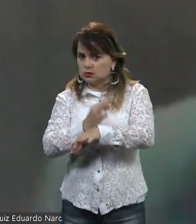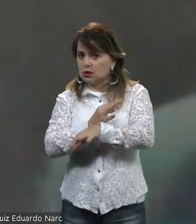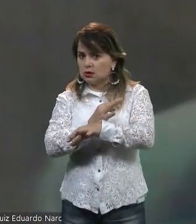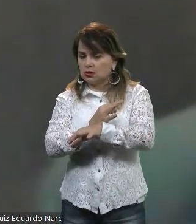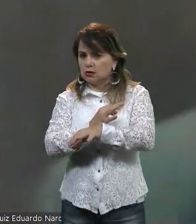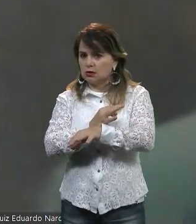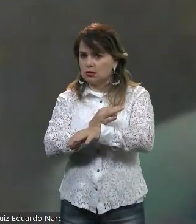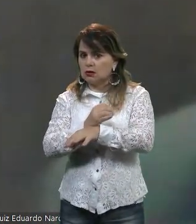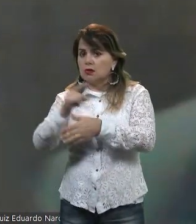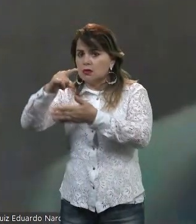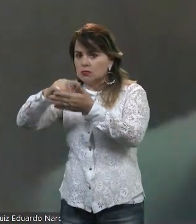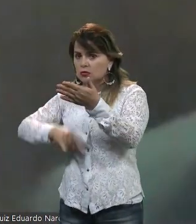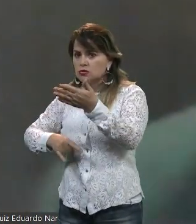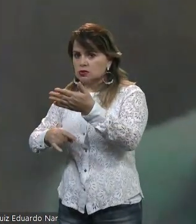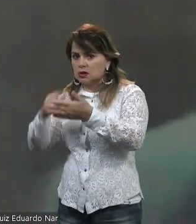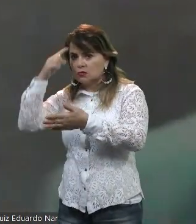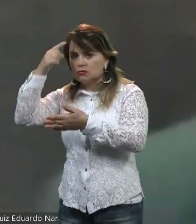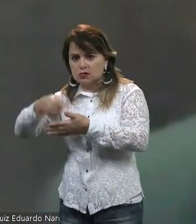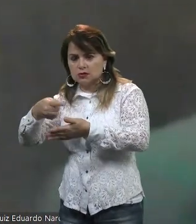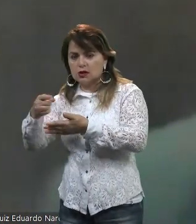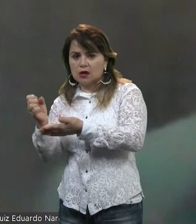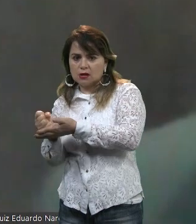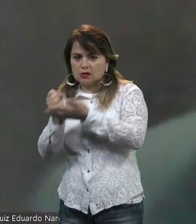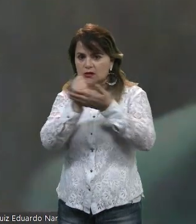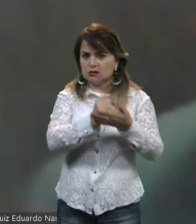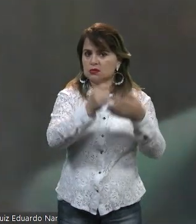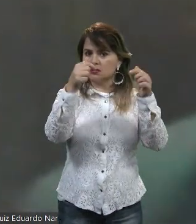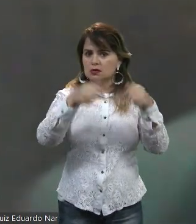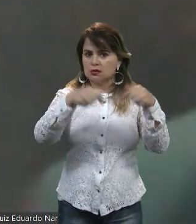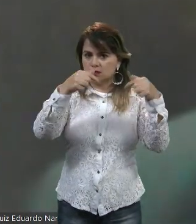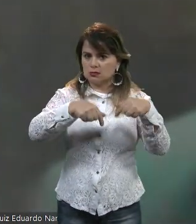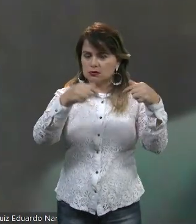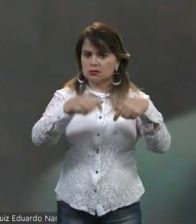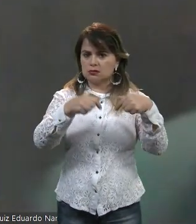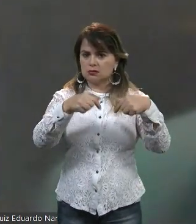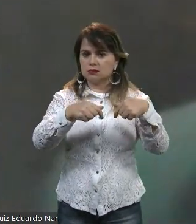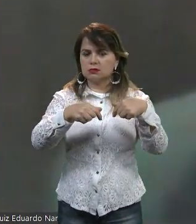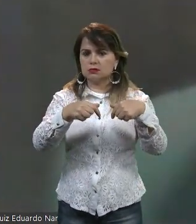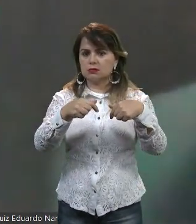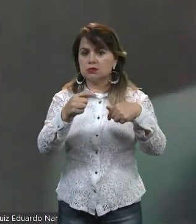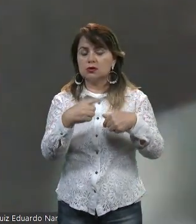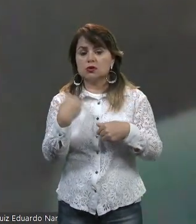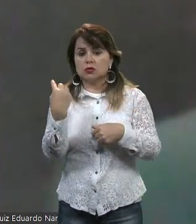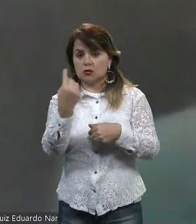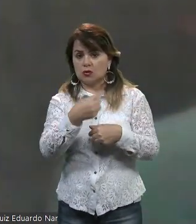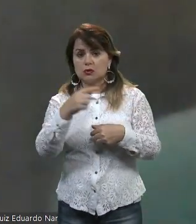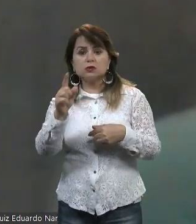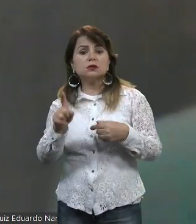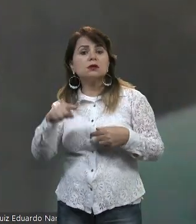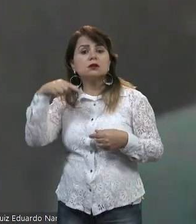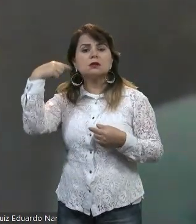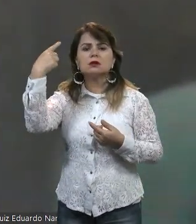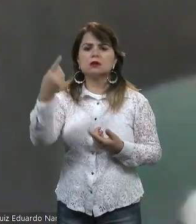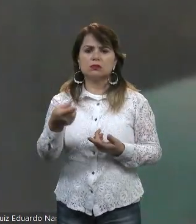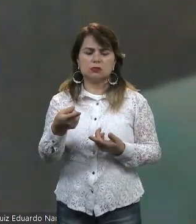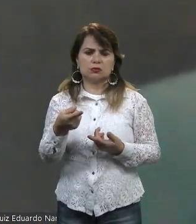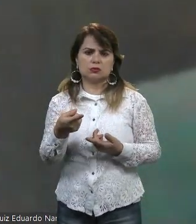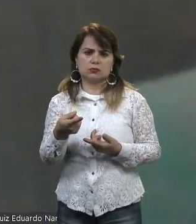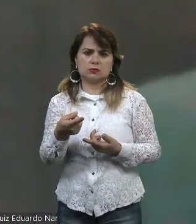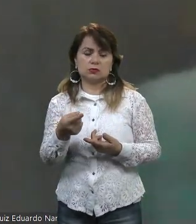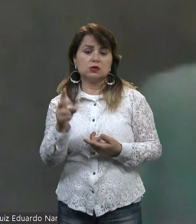mandando projetos dessa natureza, onde, ao final das contas,